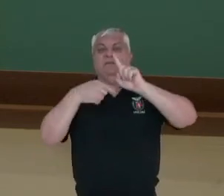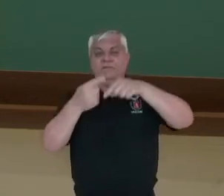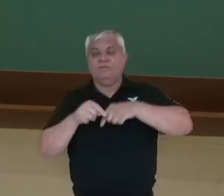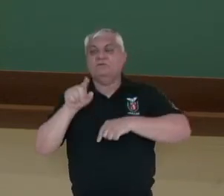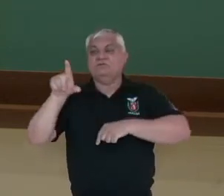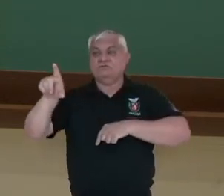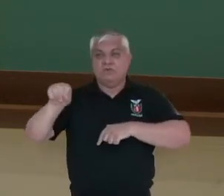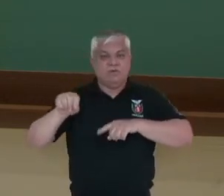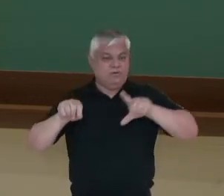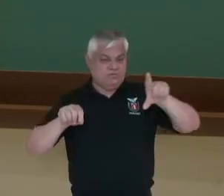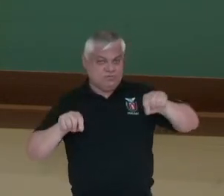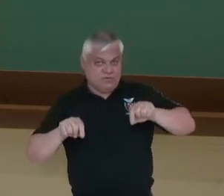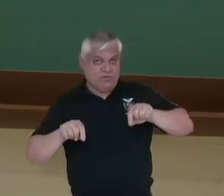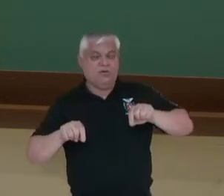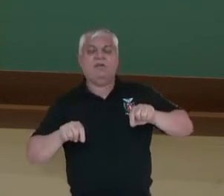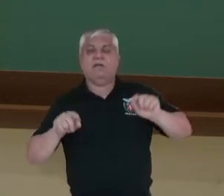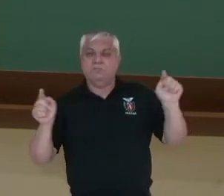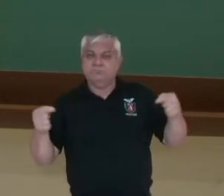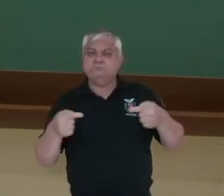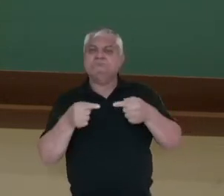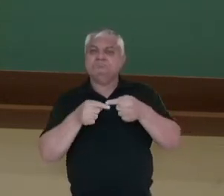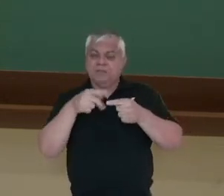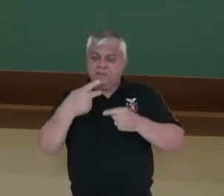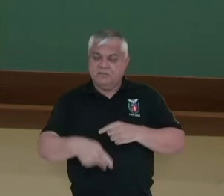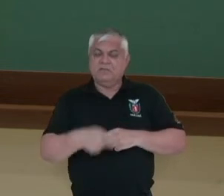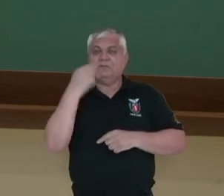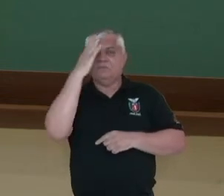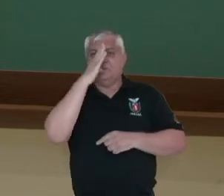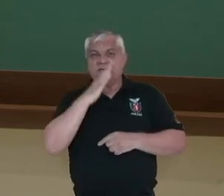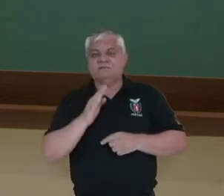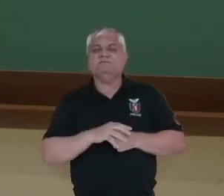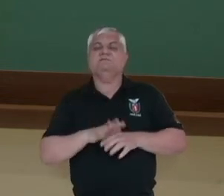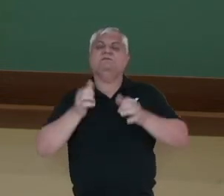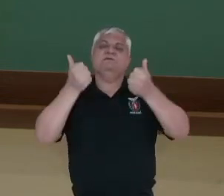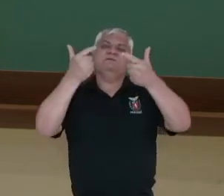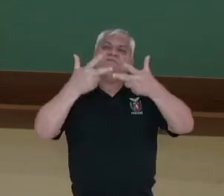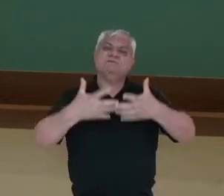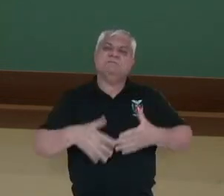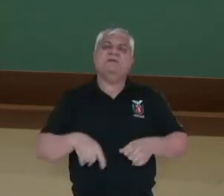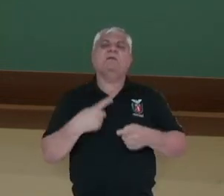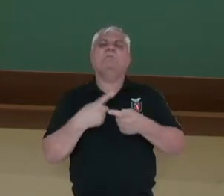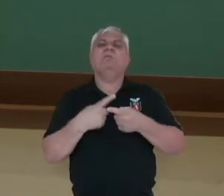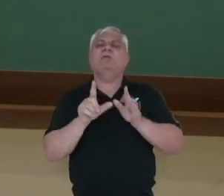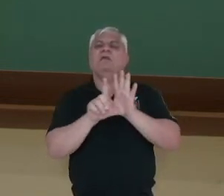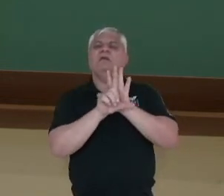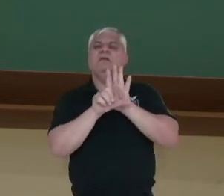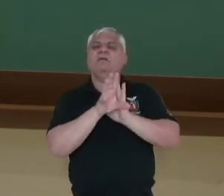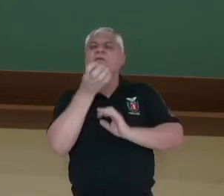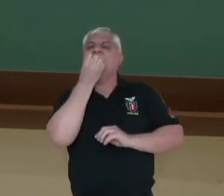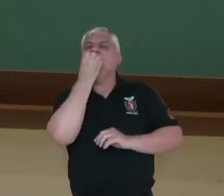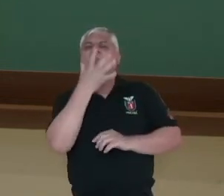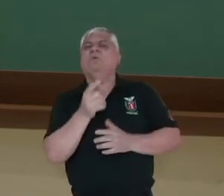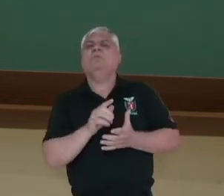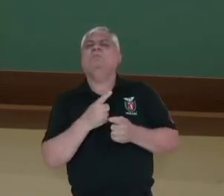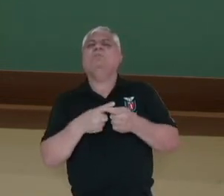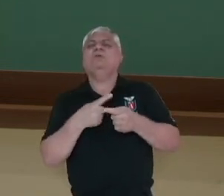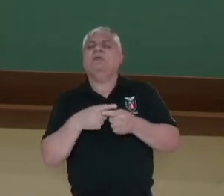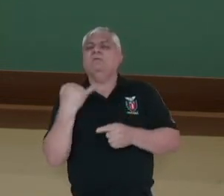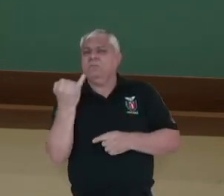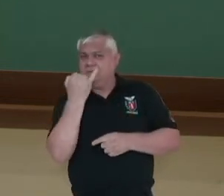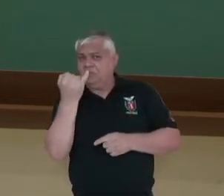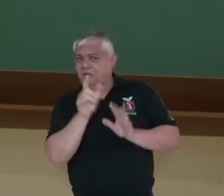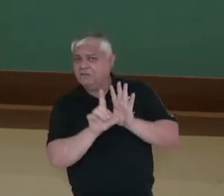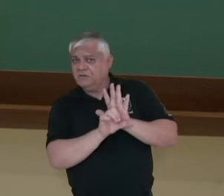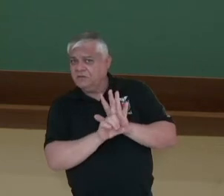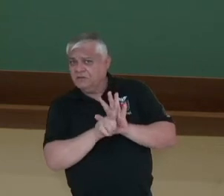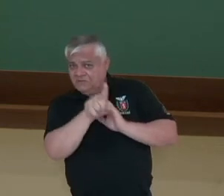uma lei que é válida atualmente no Brasil e explicar por que essa lei foi criada, qual é a importância dessa lei,